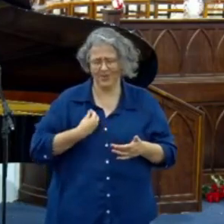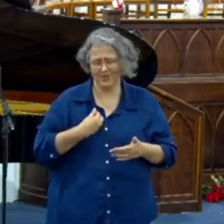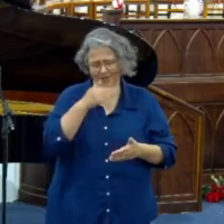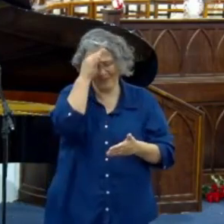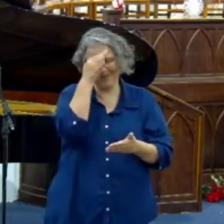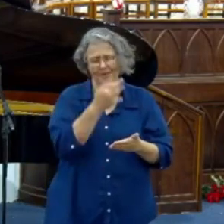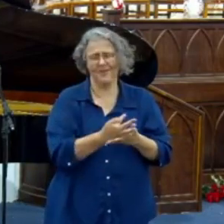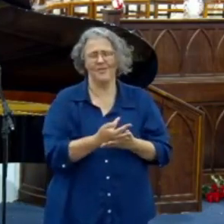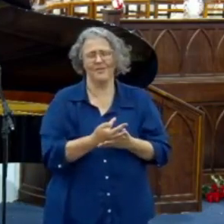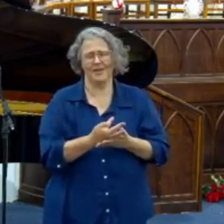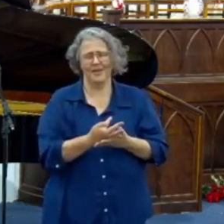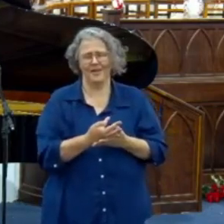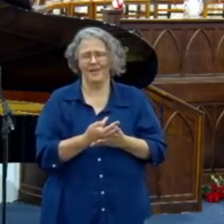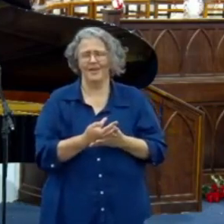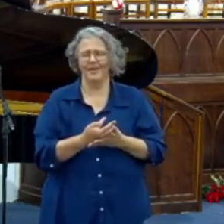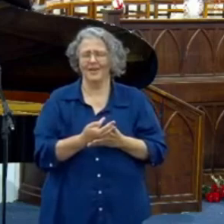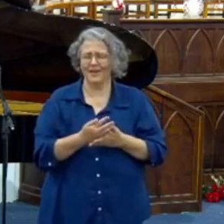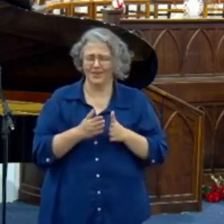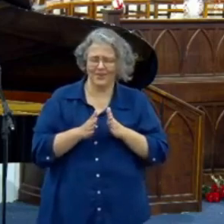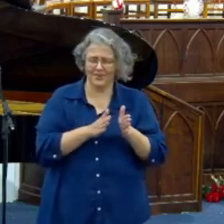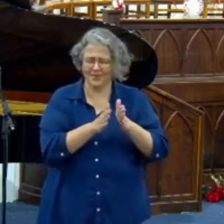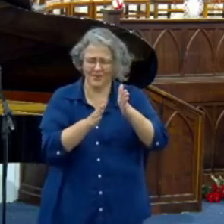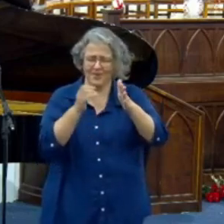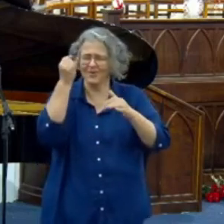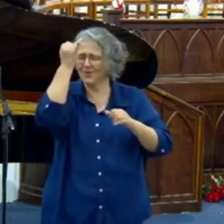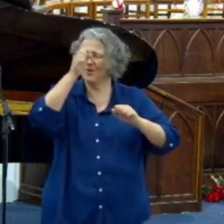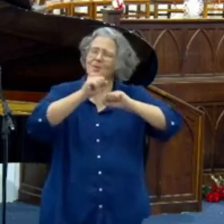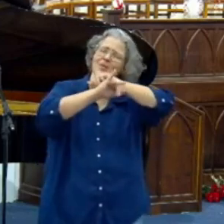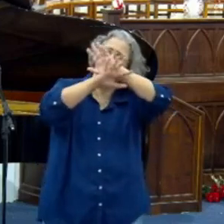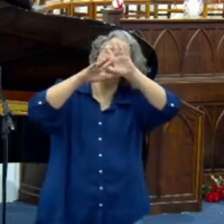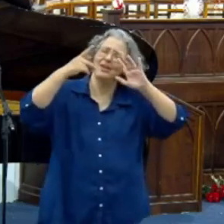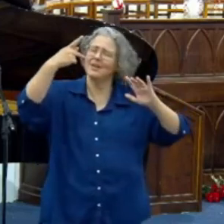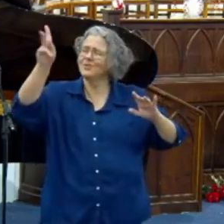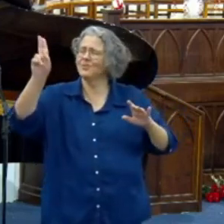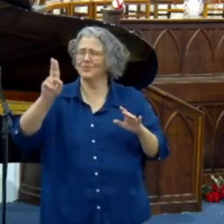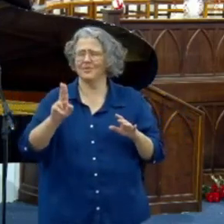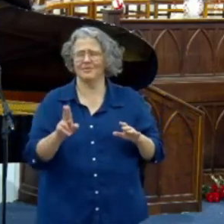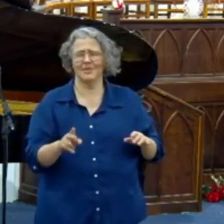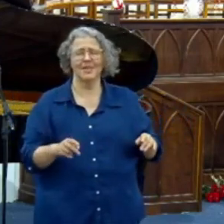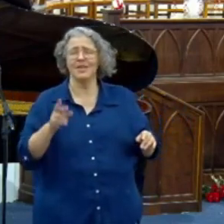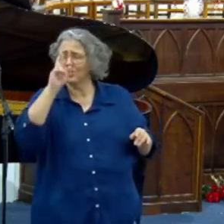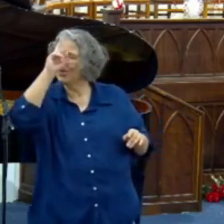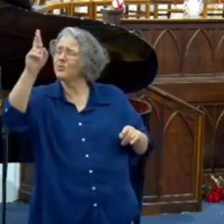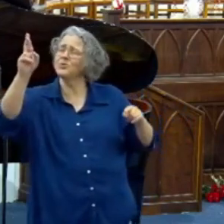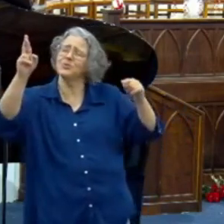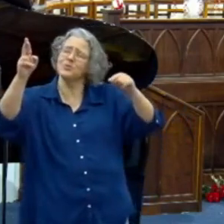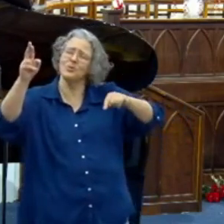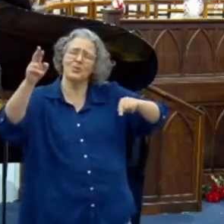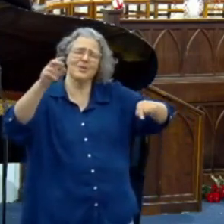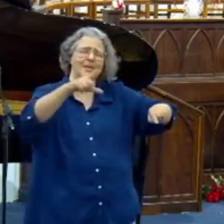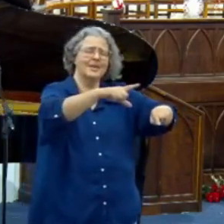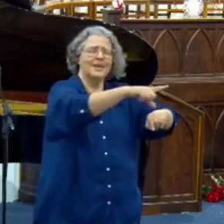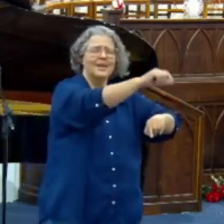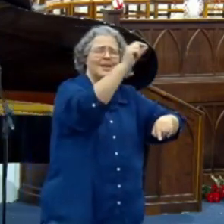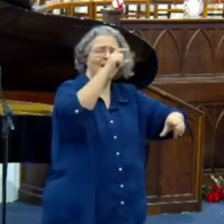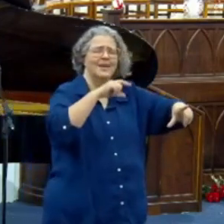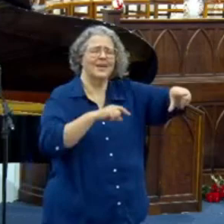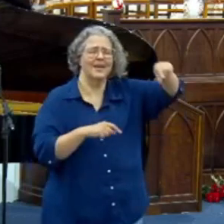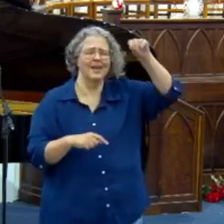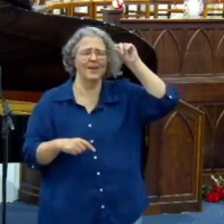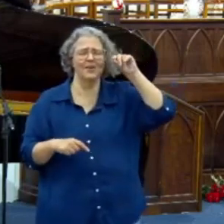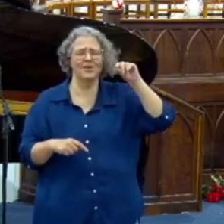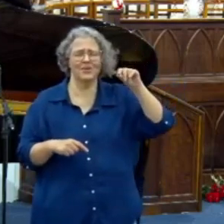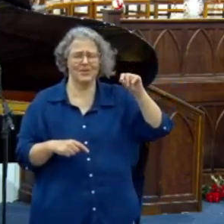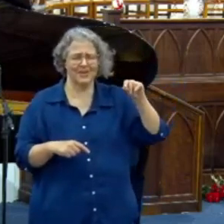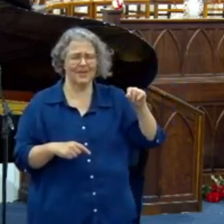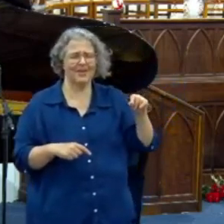estamos caminhando sob a Tua voz. Senhor, se o Senhor encontrar entre nós filhos que Te seguem assim, com essa